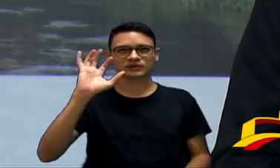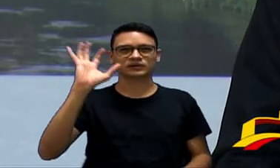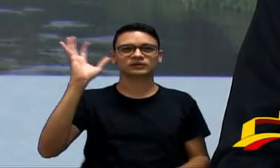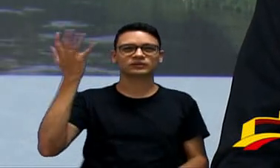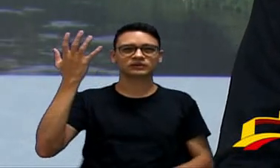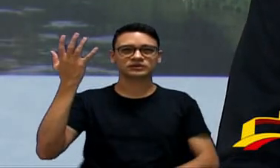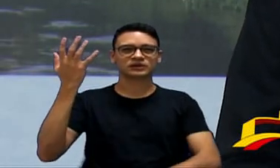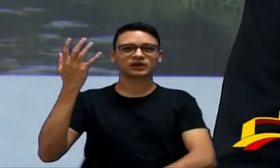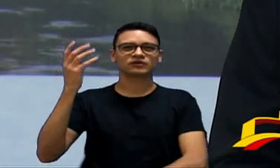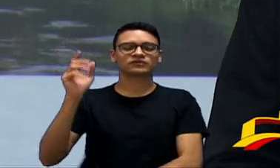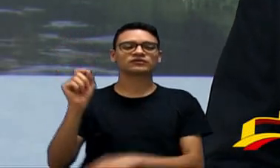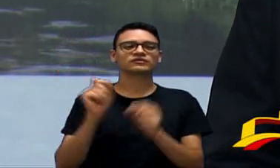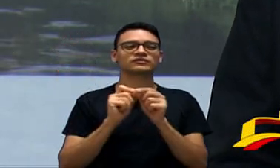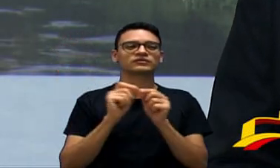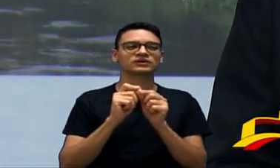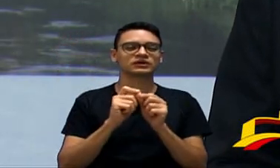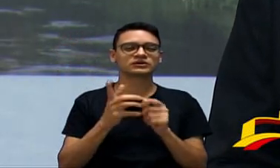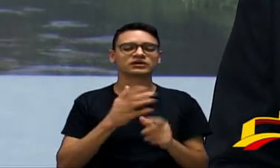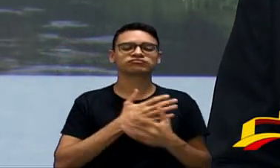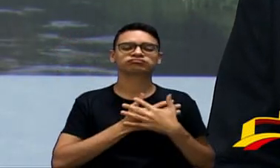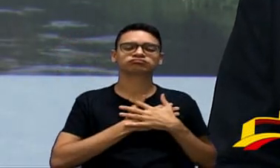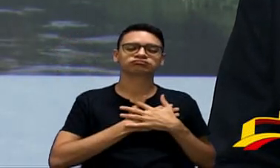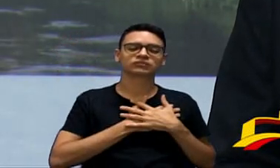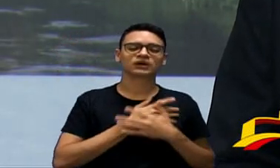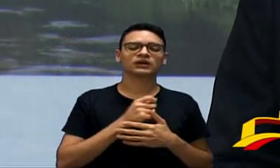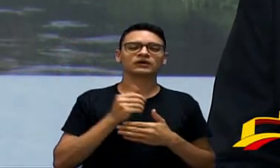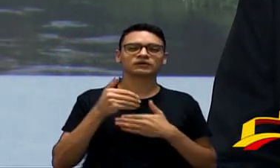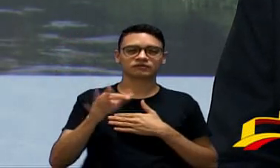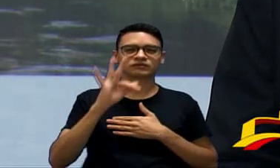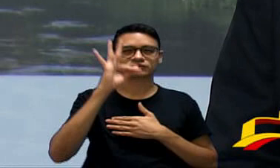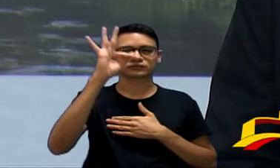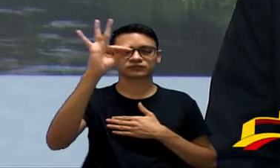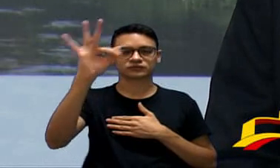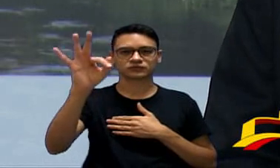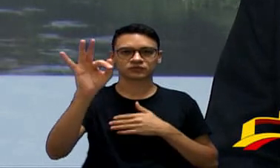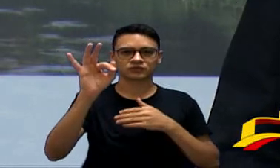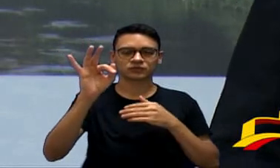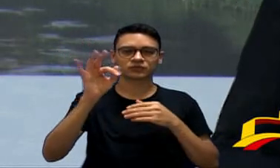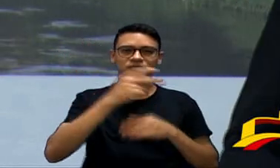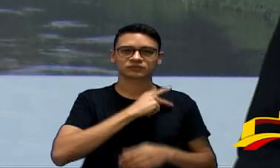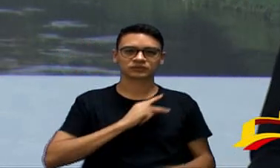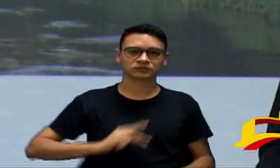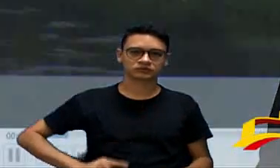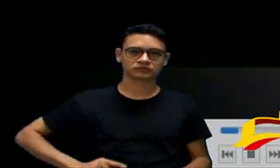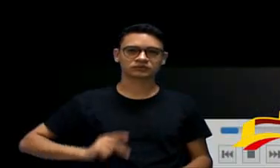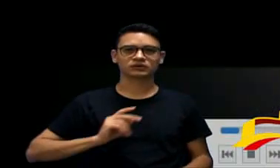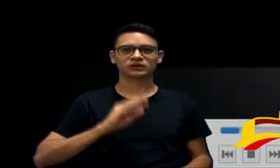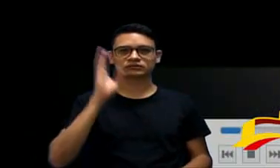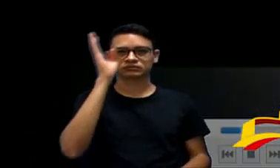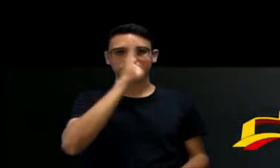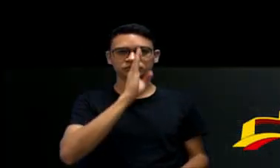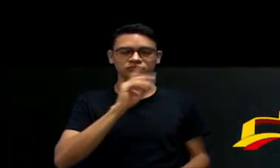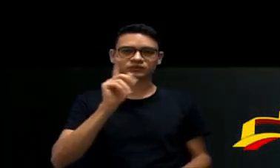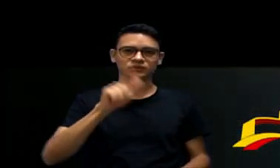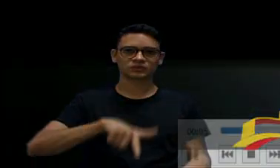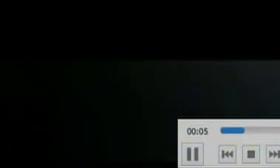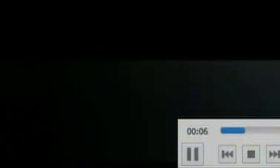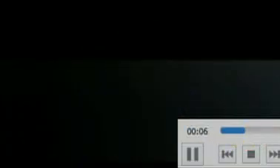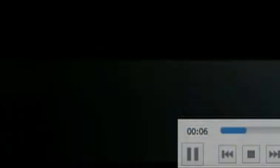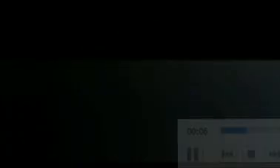fez o nosso querido, eterno e próximo futuro presidente da República.